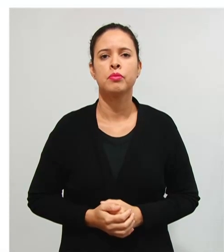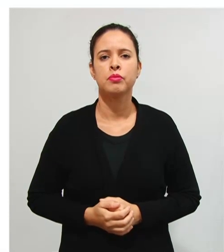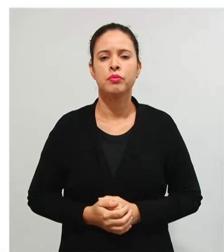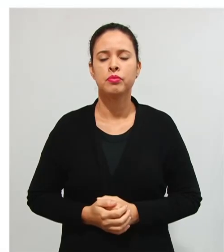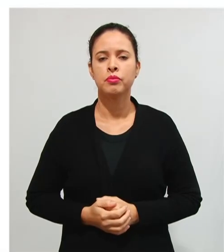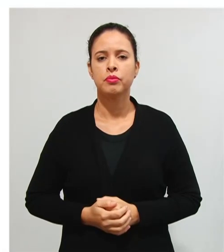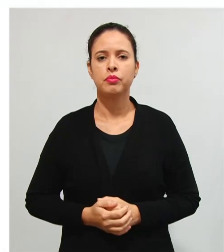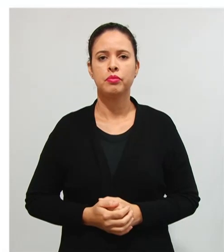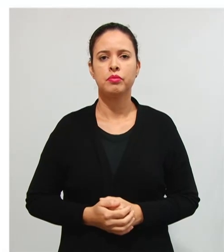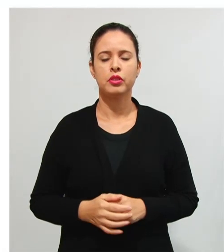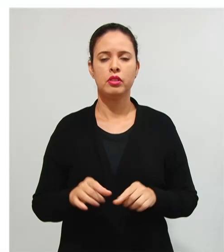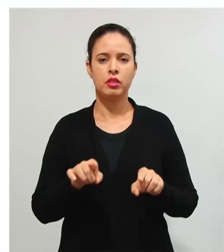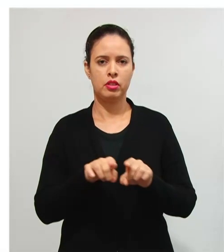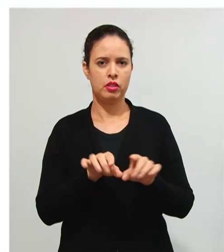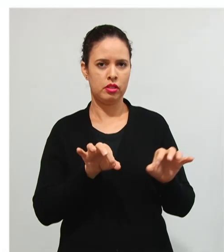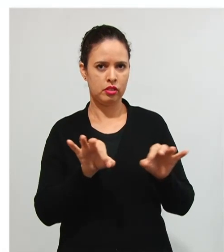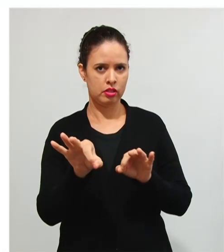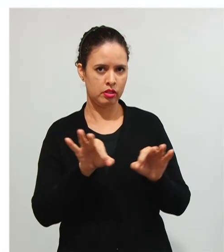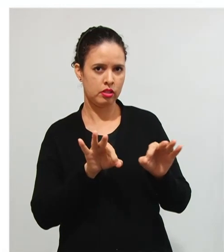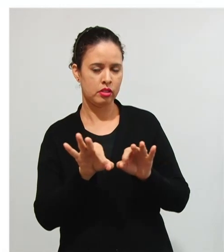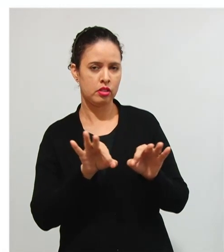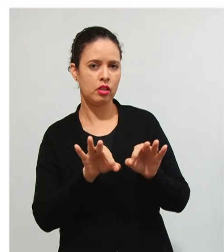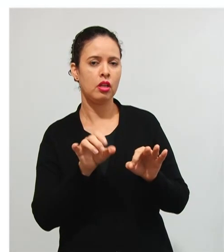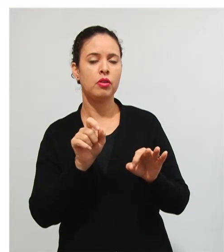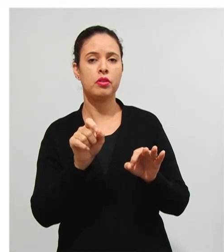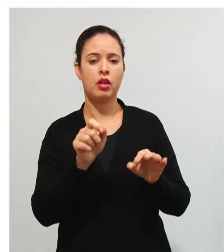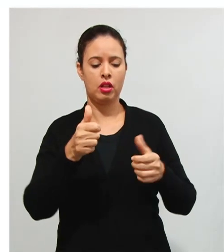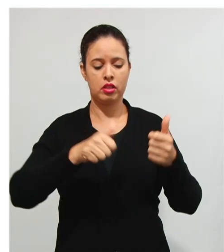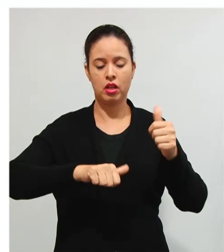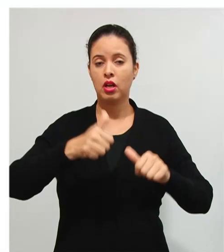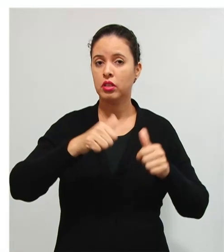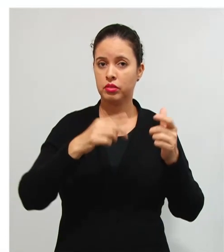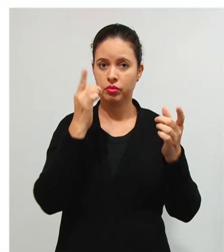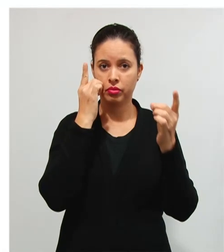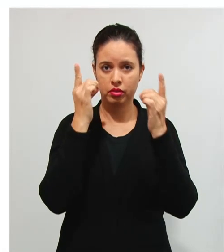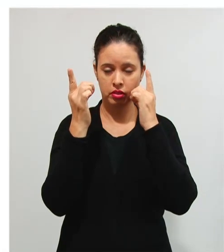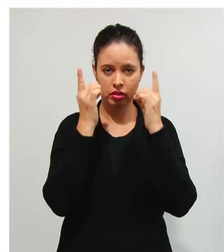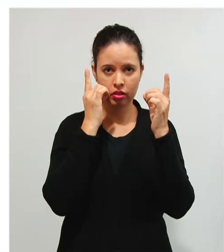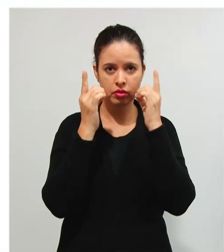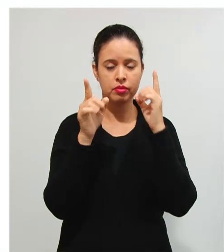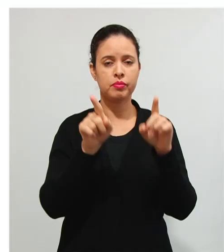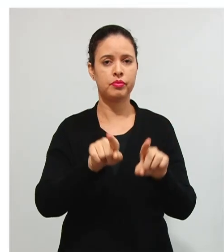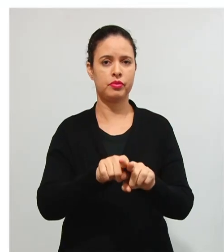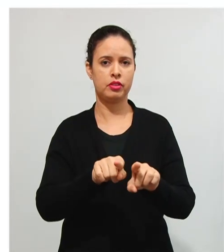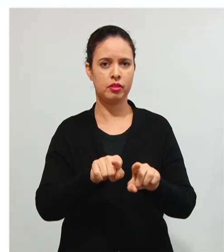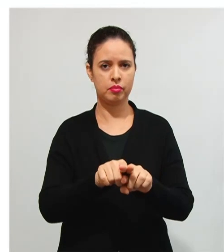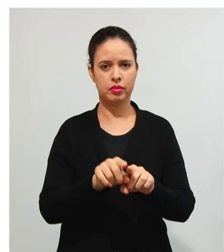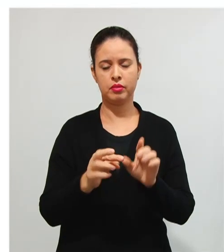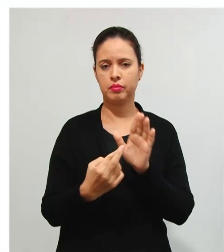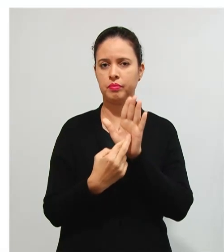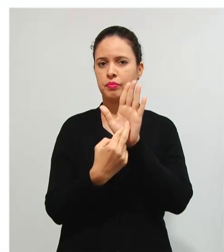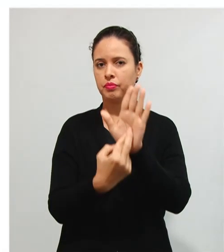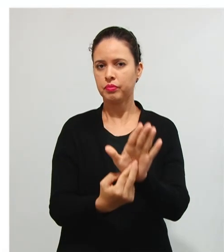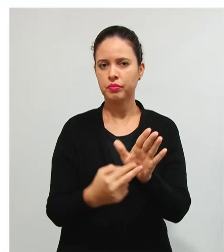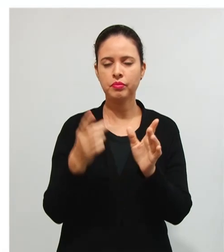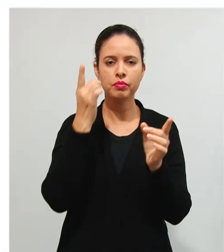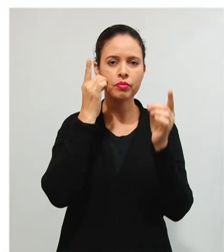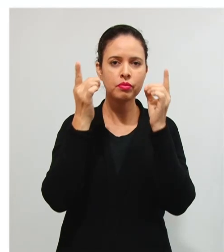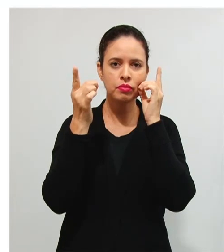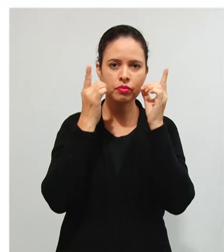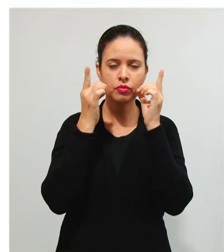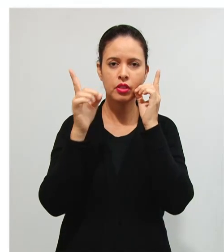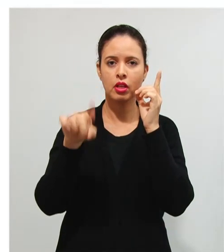problema, organizar do ponto de vista lógico e análise dos dados. Ainda, a representação de dados por meio